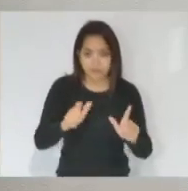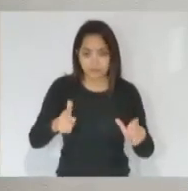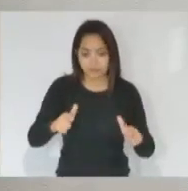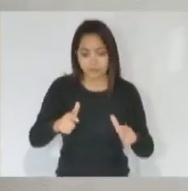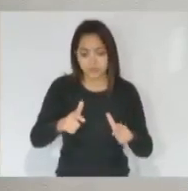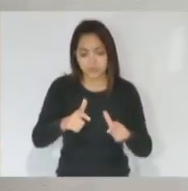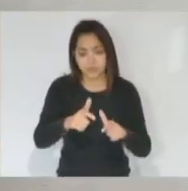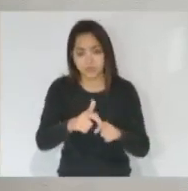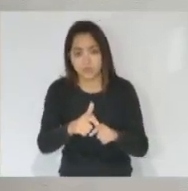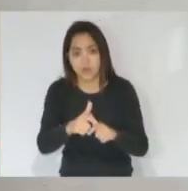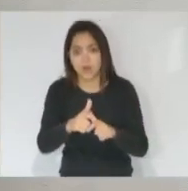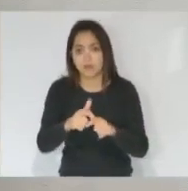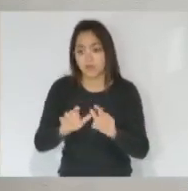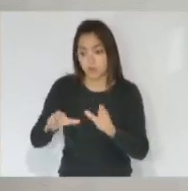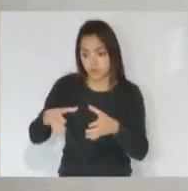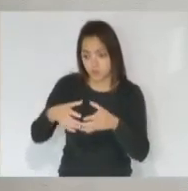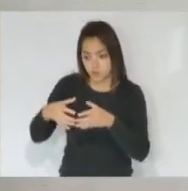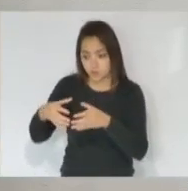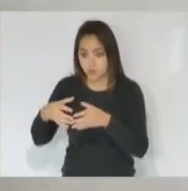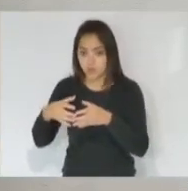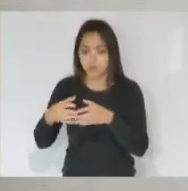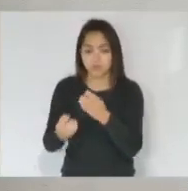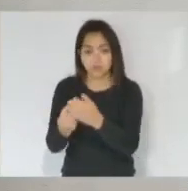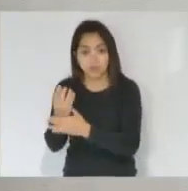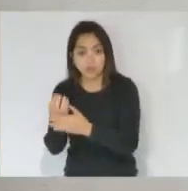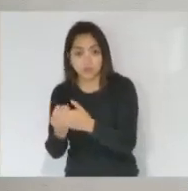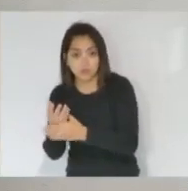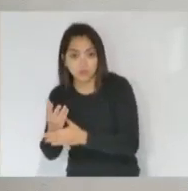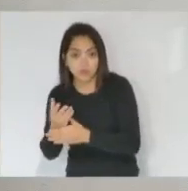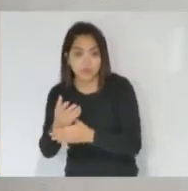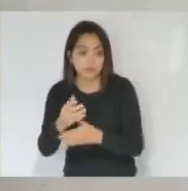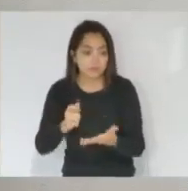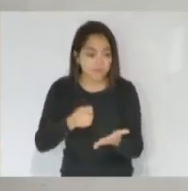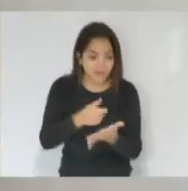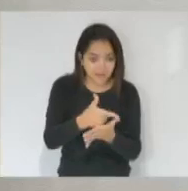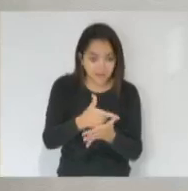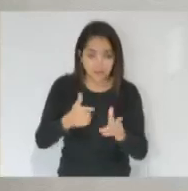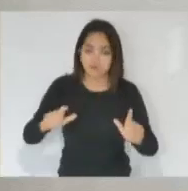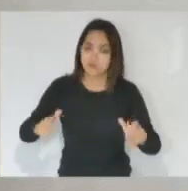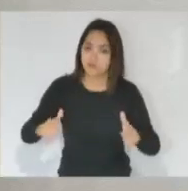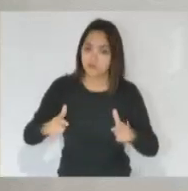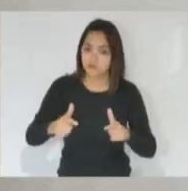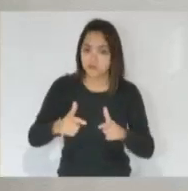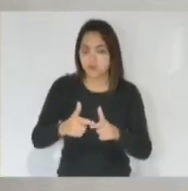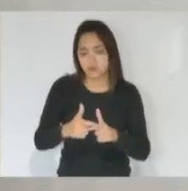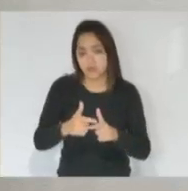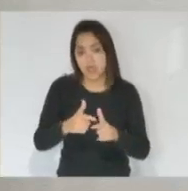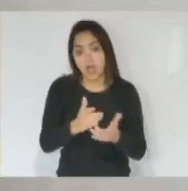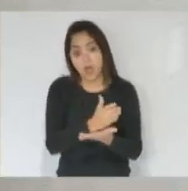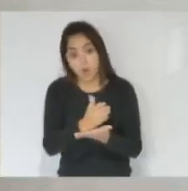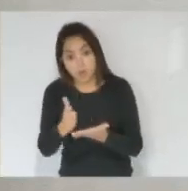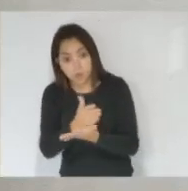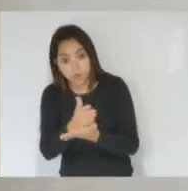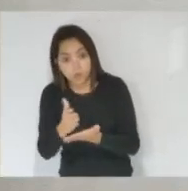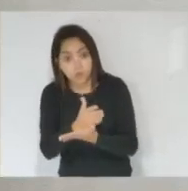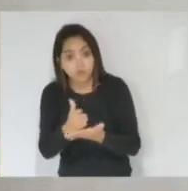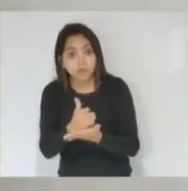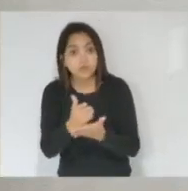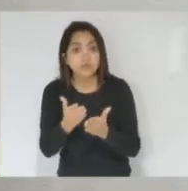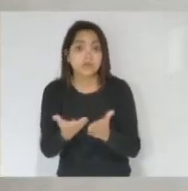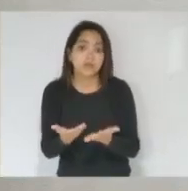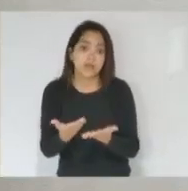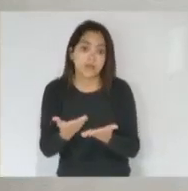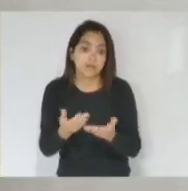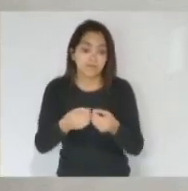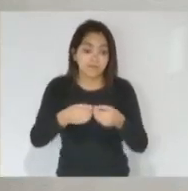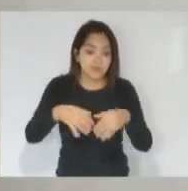casas agropecuárias e os produtores. Talvez alguns, com mais poder, vão ter um prejuízo menor.